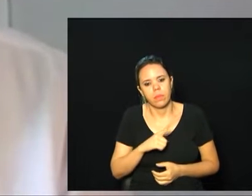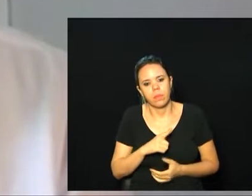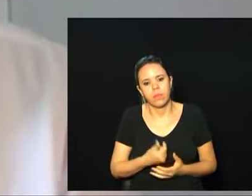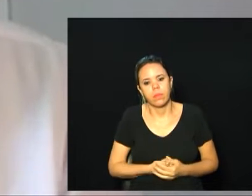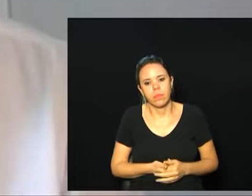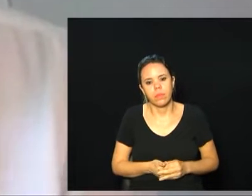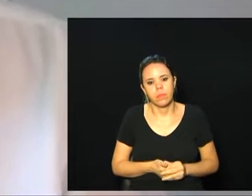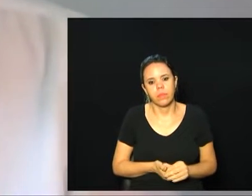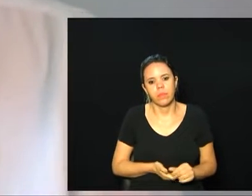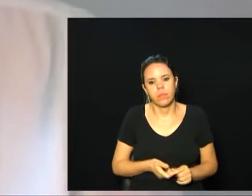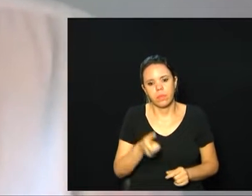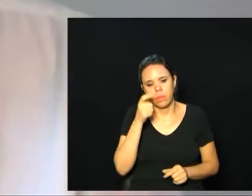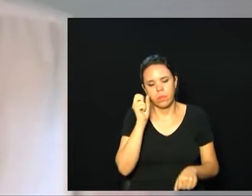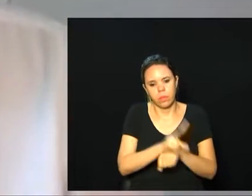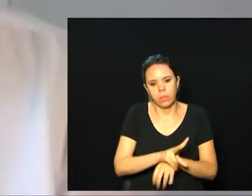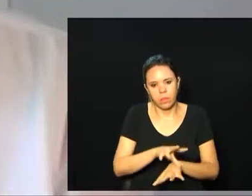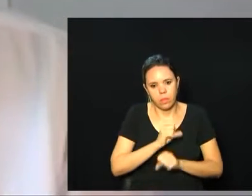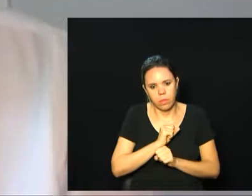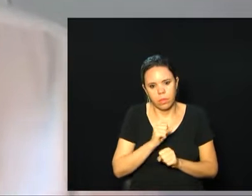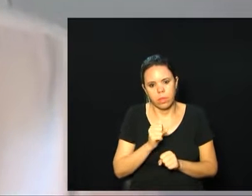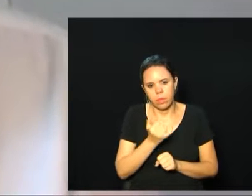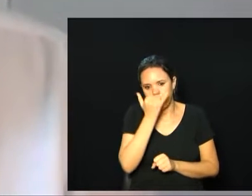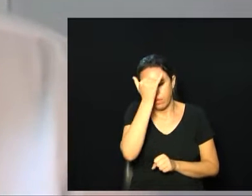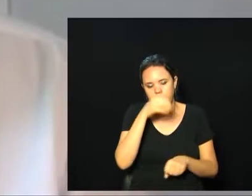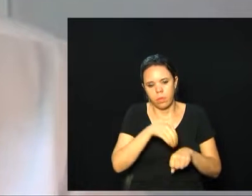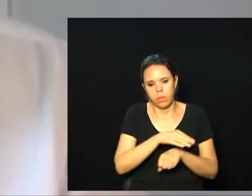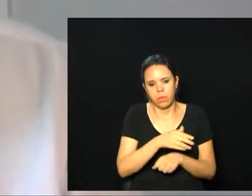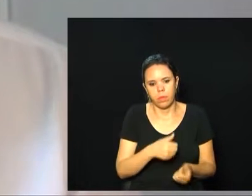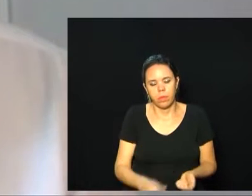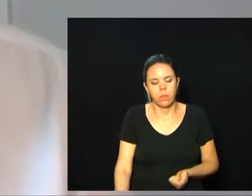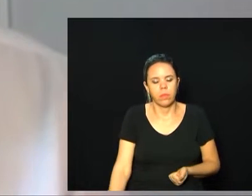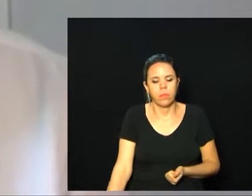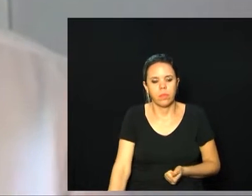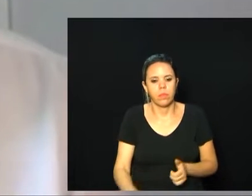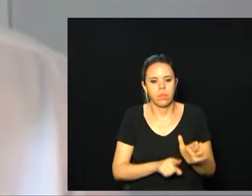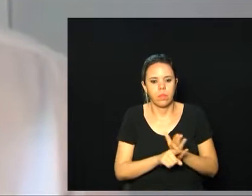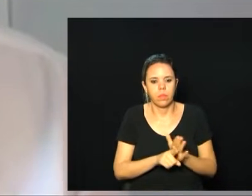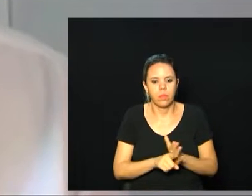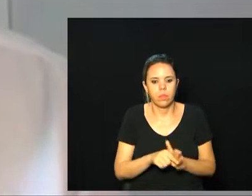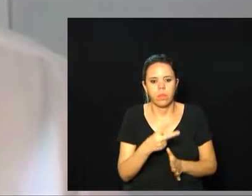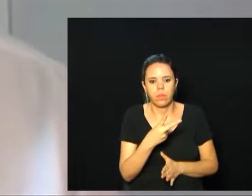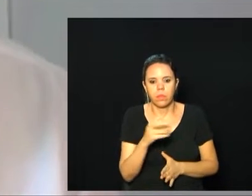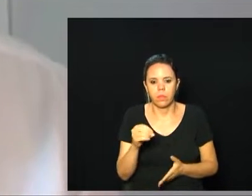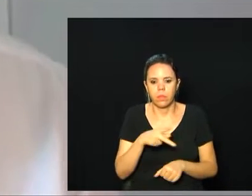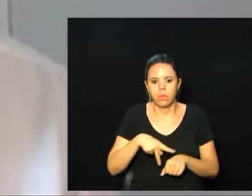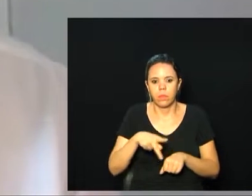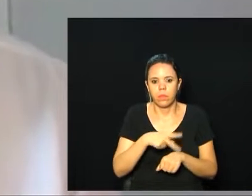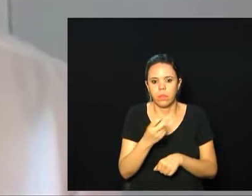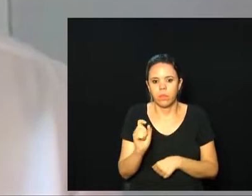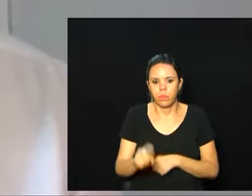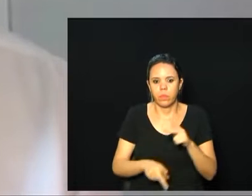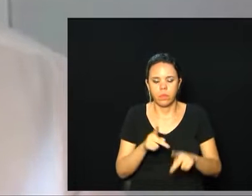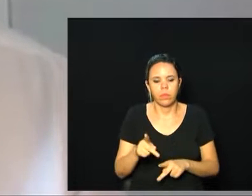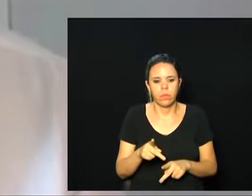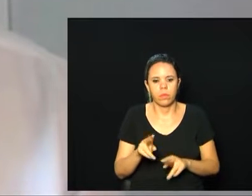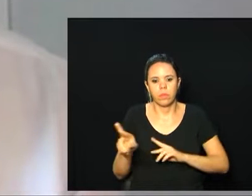ter um vírus tão letal, tão transmissível por perto. Então, essa pesquisa foi feita em 20 países, com 20 mil pessoas, os